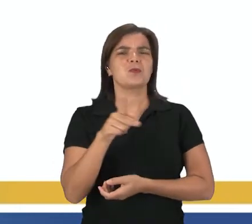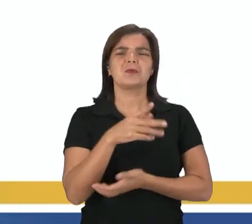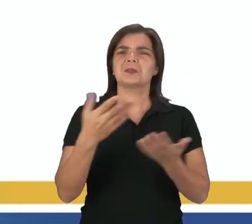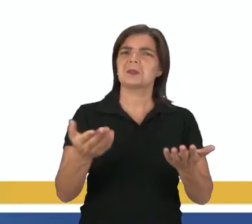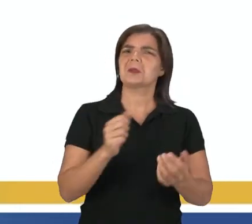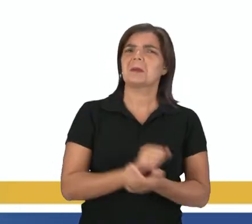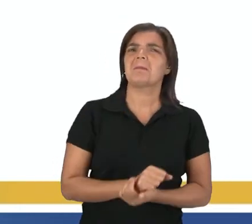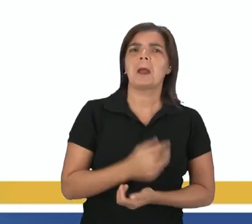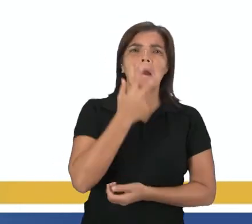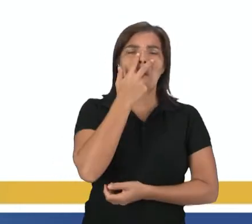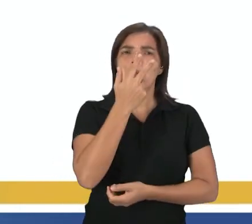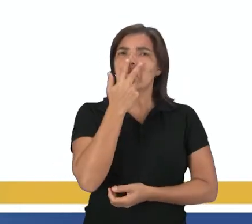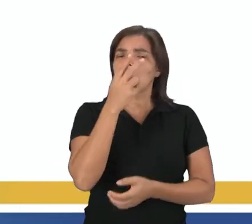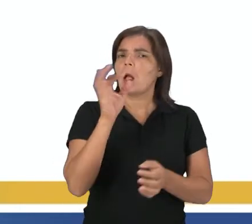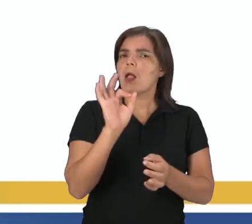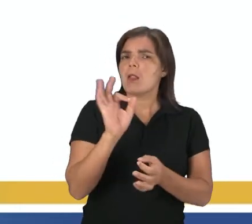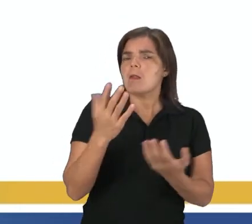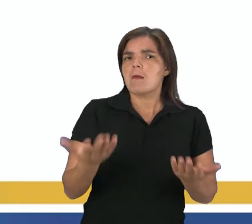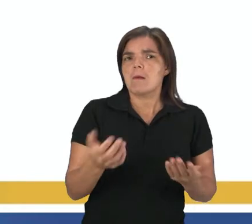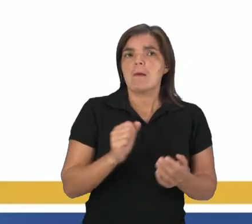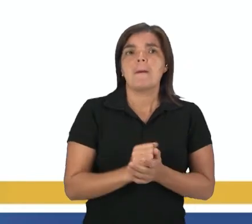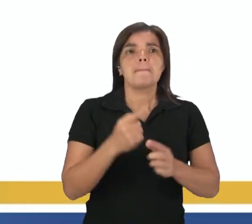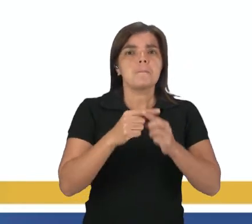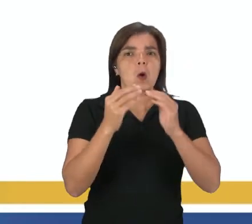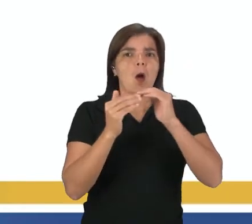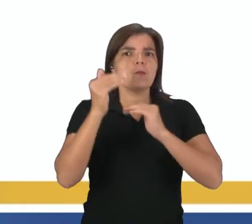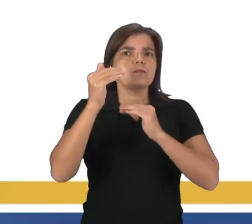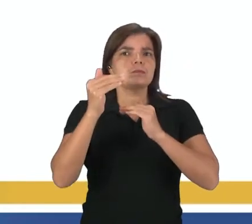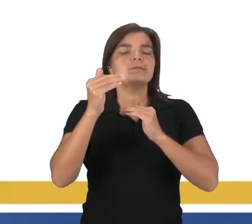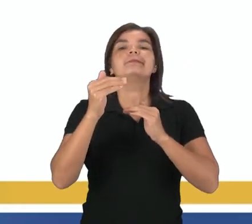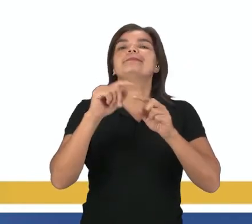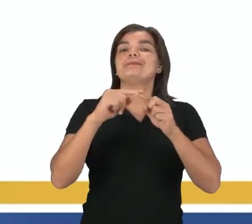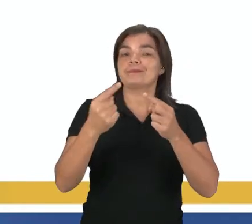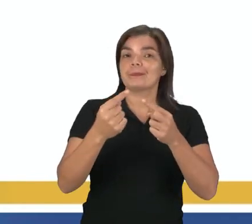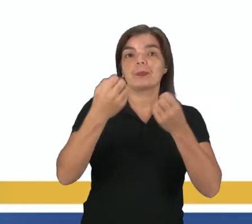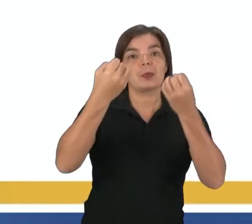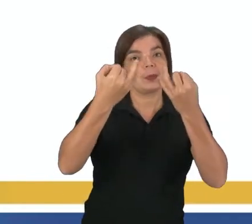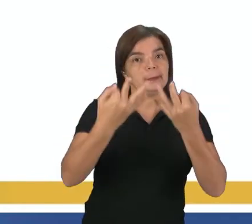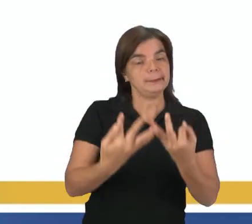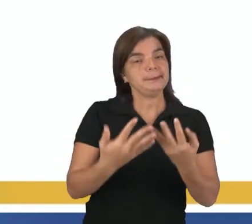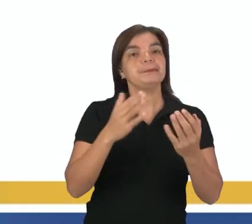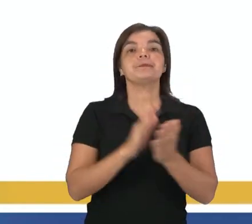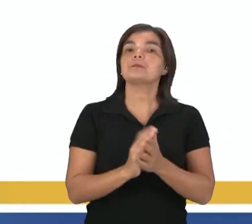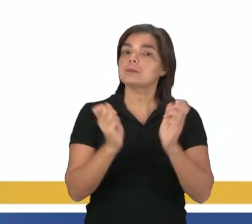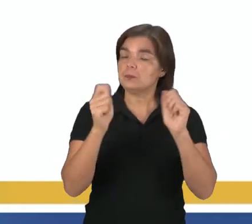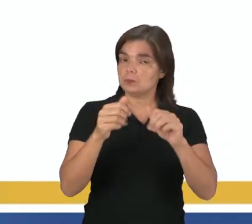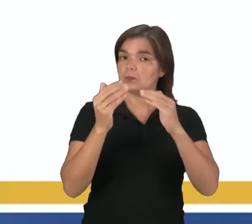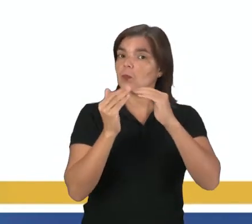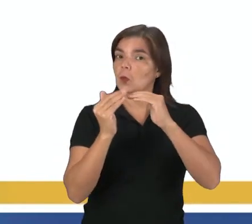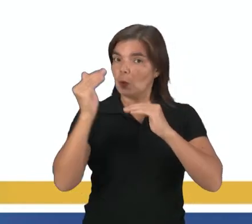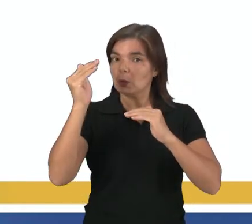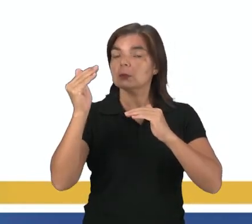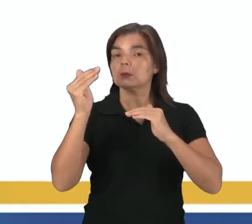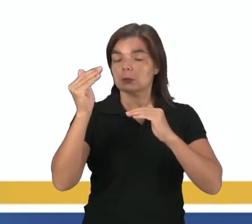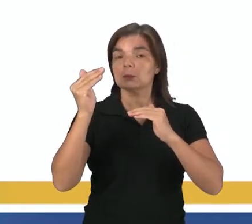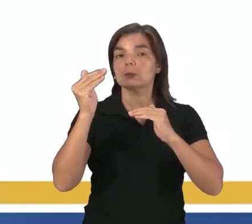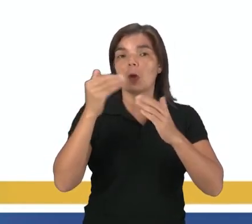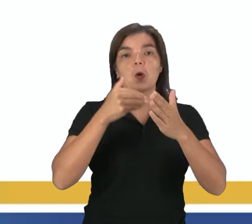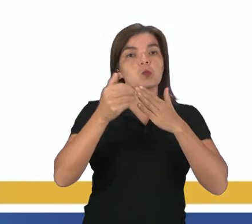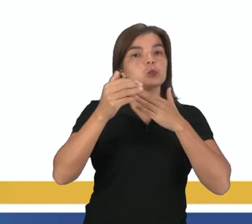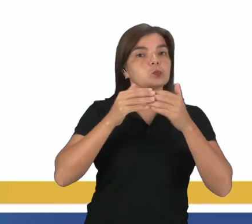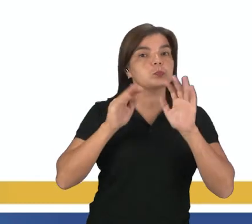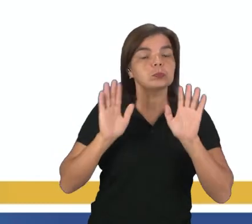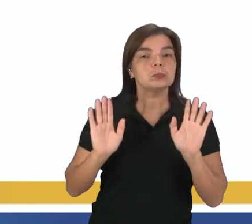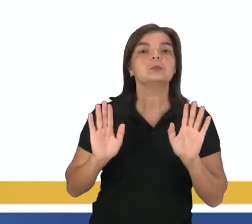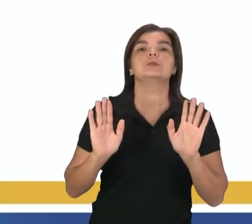mas não parece ali que eu deslizei, né? Porque ela subiu um pouco. Bom, como eu disse, ela pode ter uma direção, uma orientação